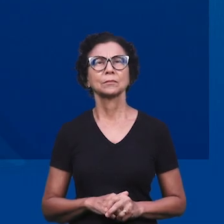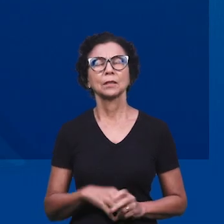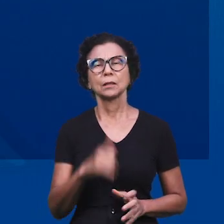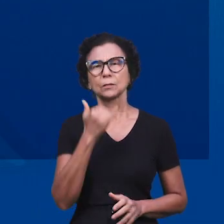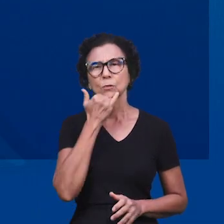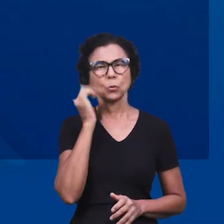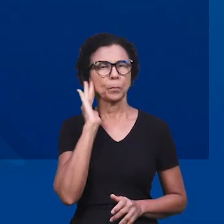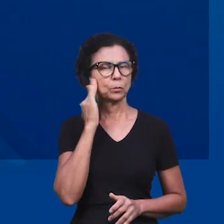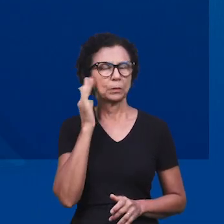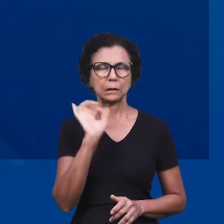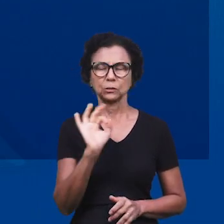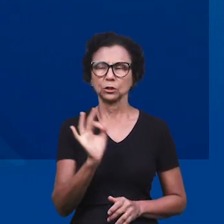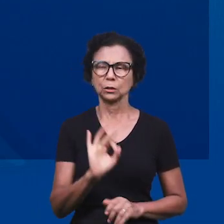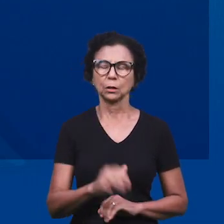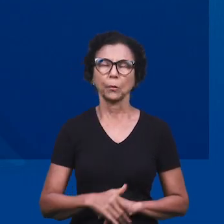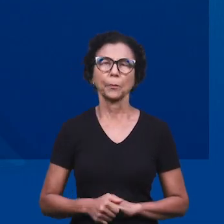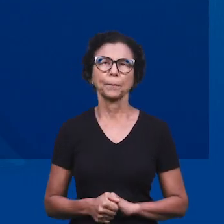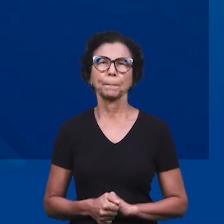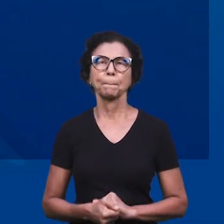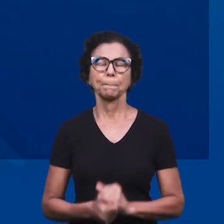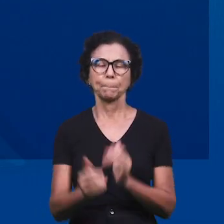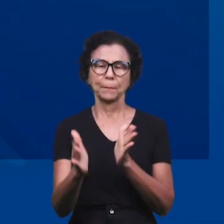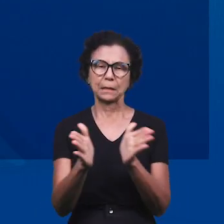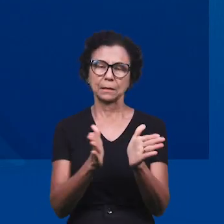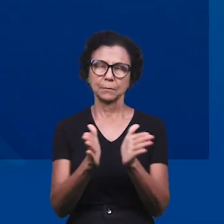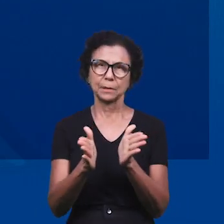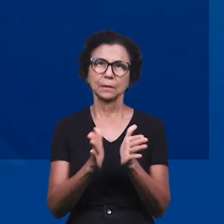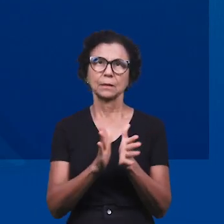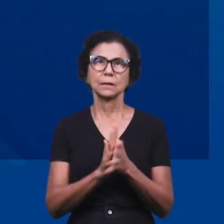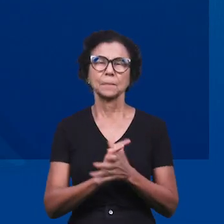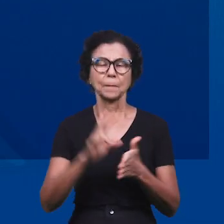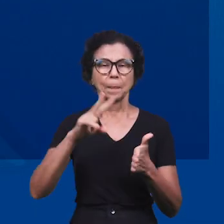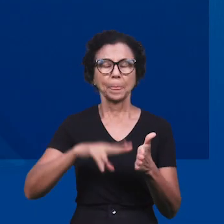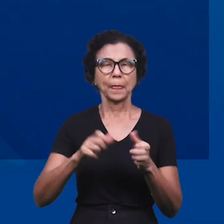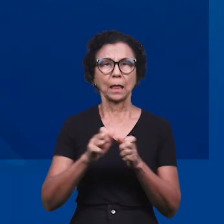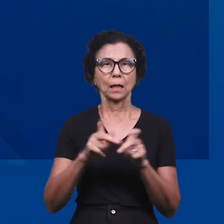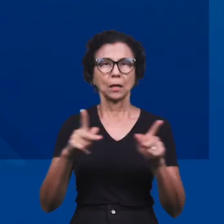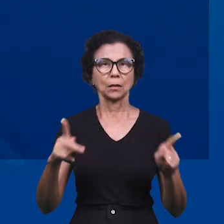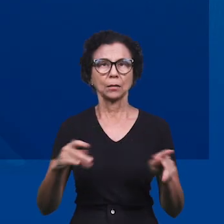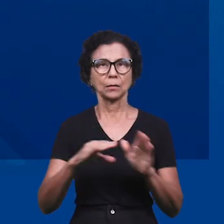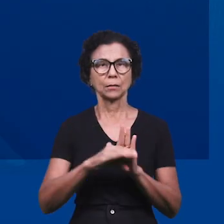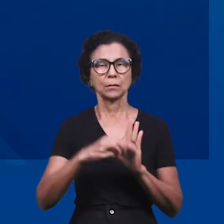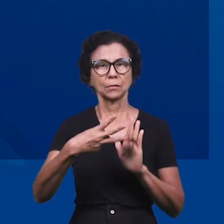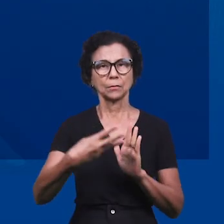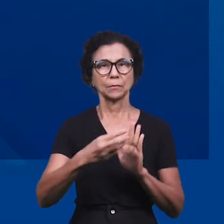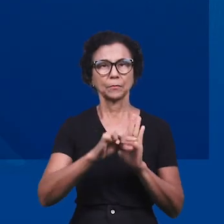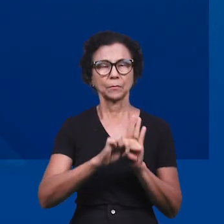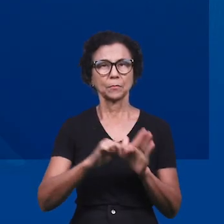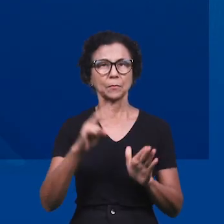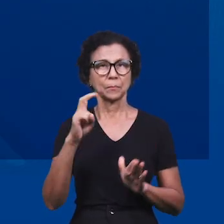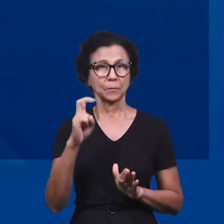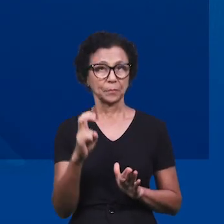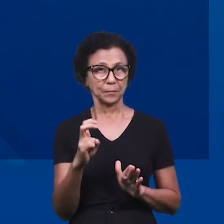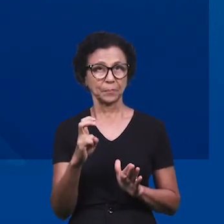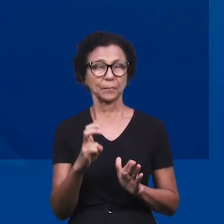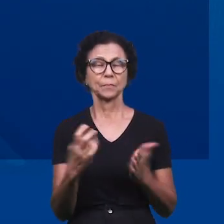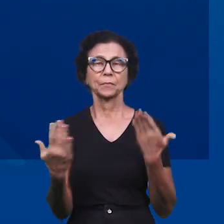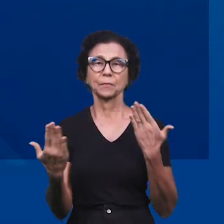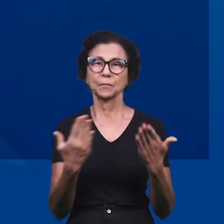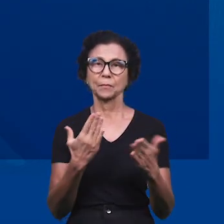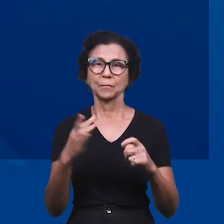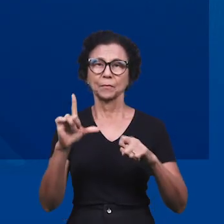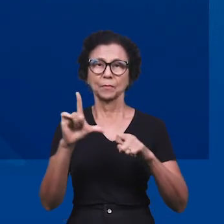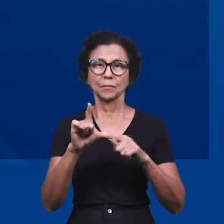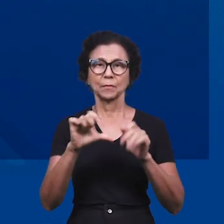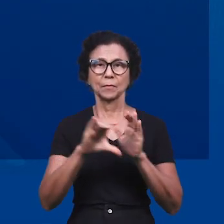acessibilidade. Lendo Apocalipse, capítulo 3, verso 5, comparado com Lucas, capítulo 10, verso